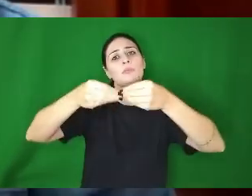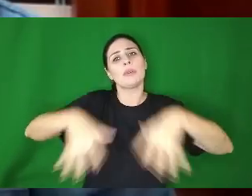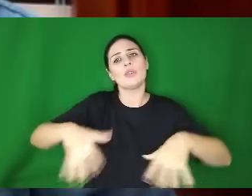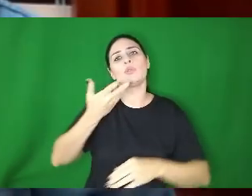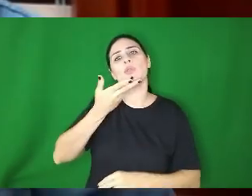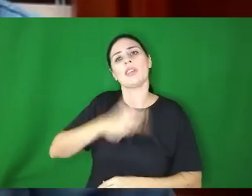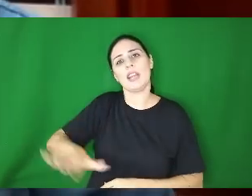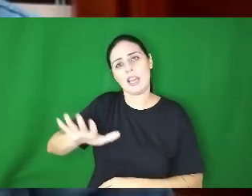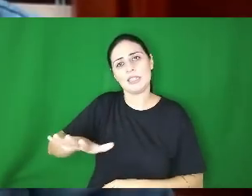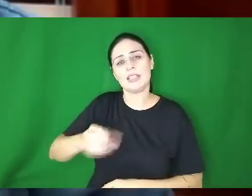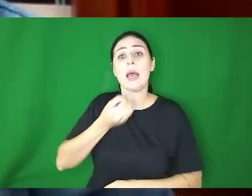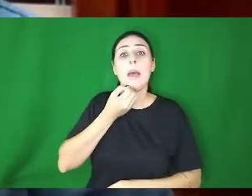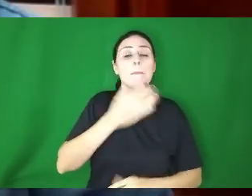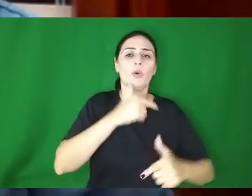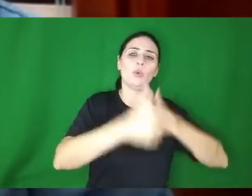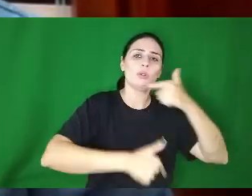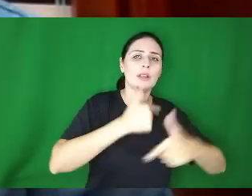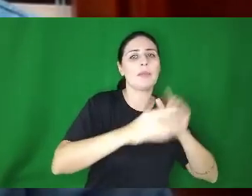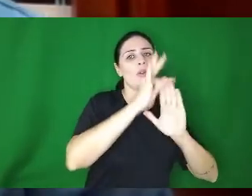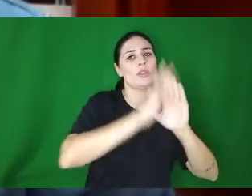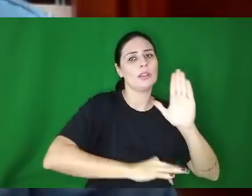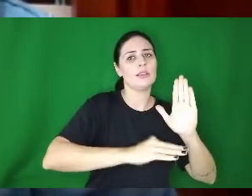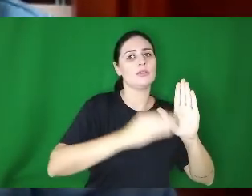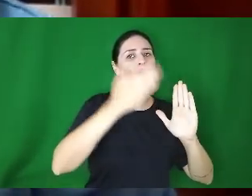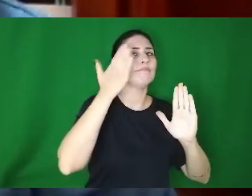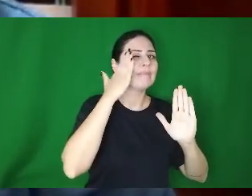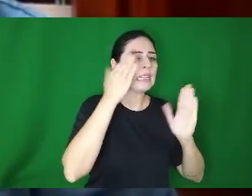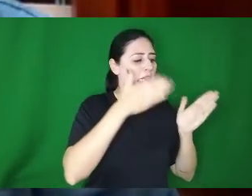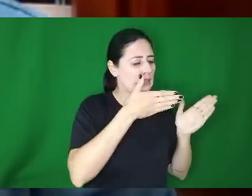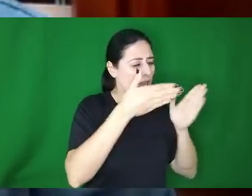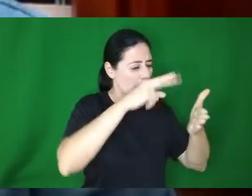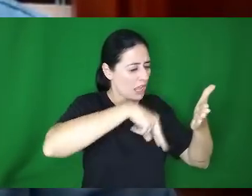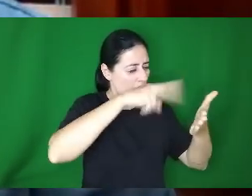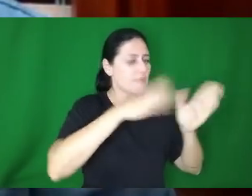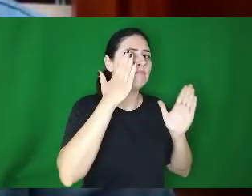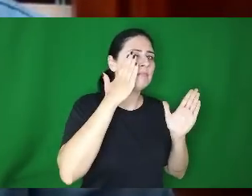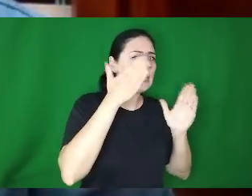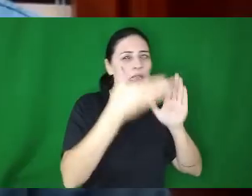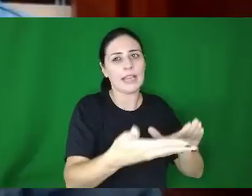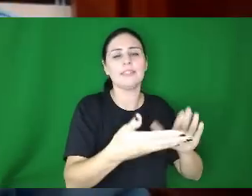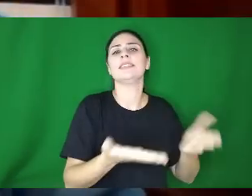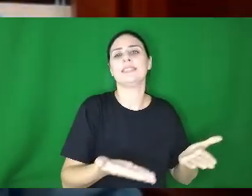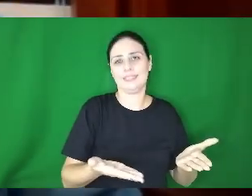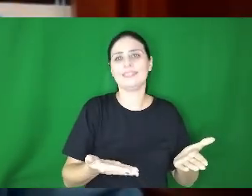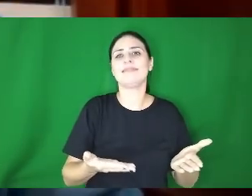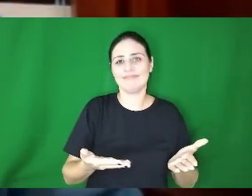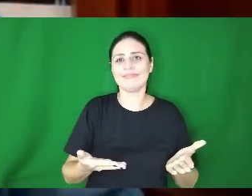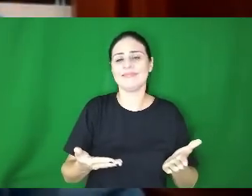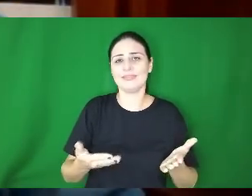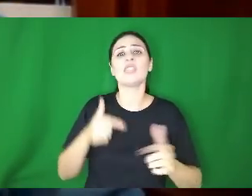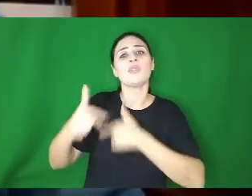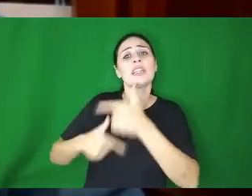de migração num terceiro ano de uma escola, é muito importante esse conteúdo, mas num